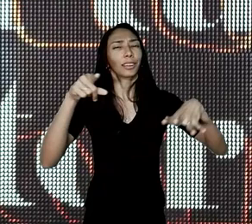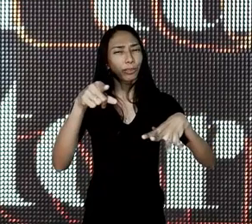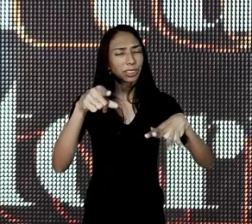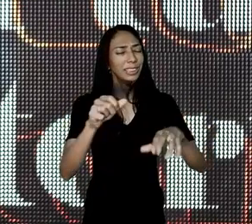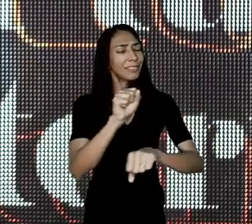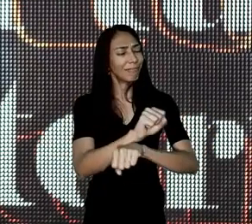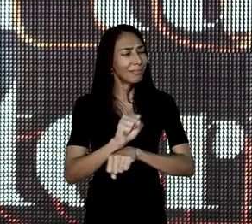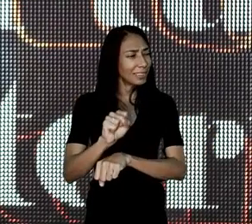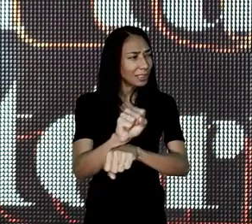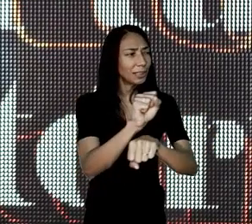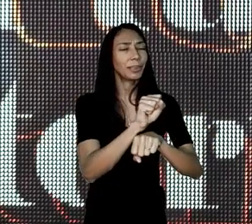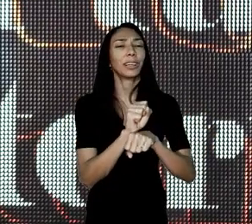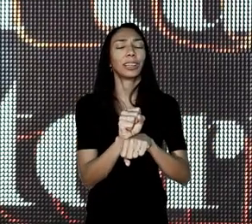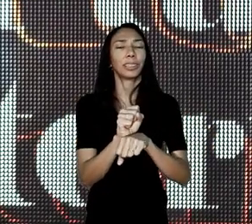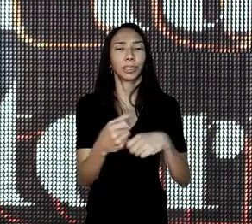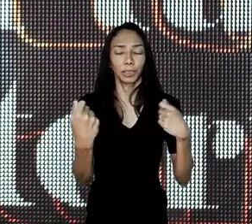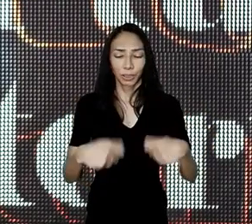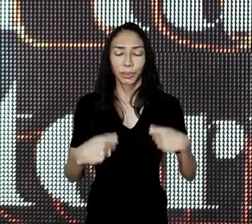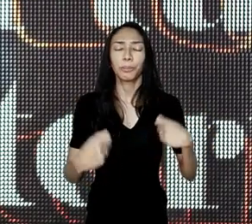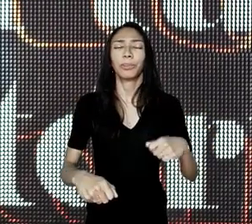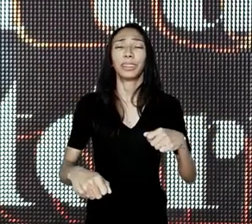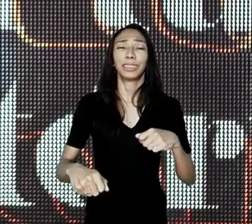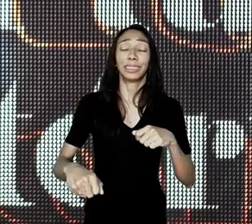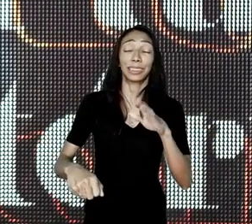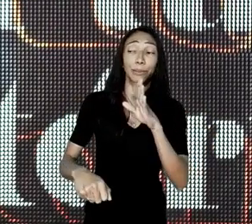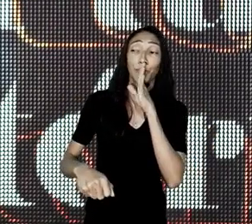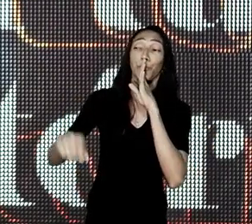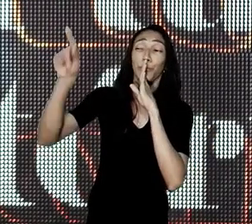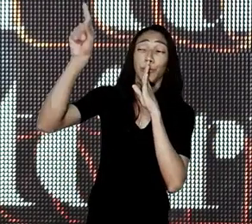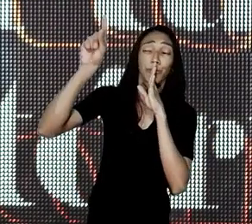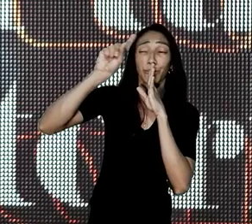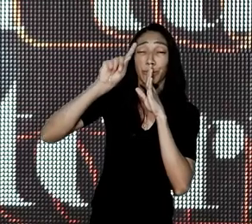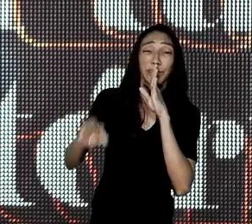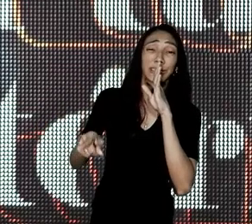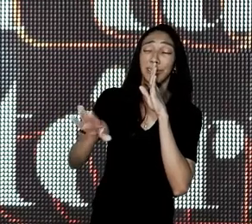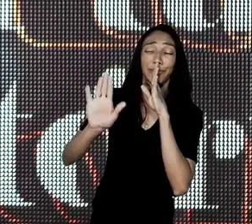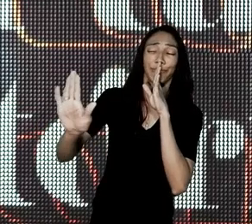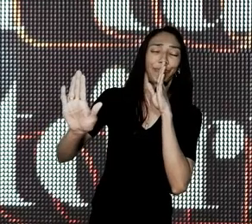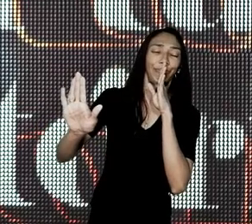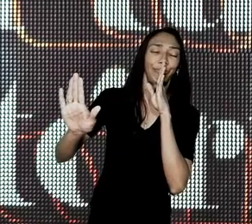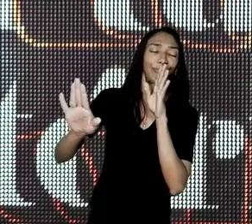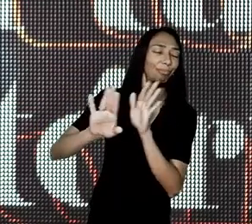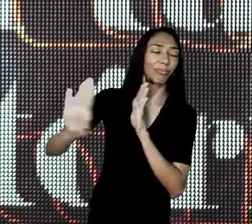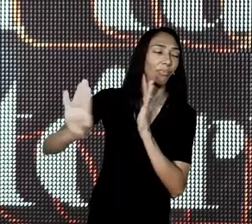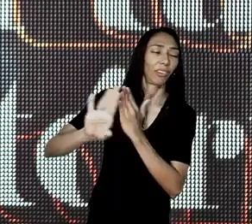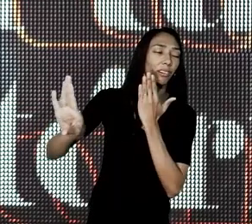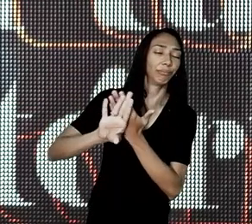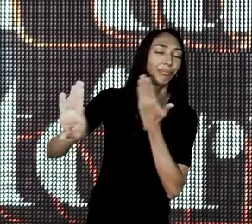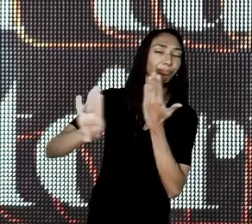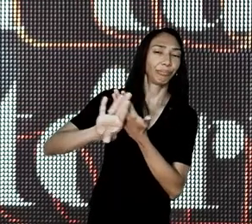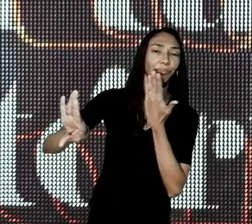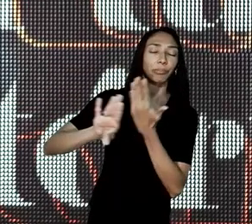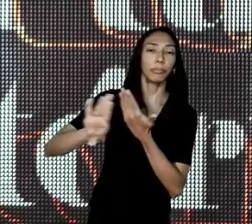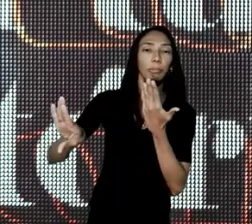anos exigem que você cale as vozes contrárias de intimidação, que vão tentar te lembrar,